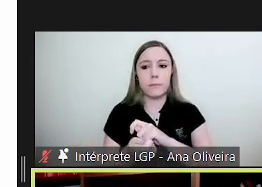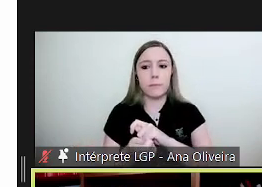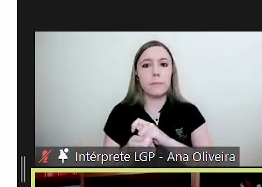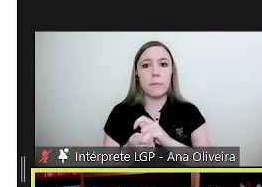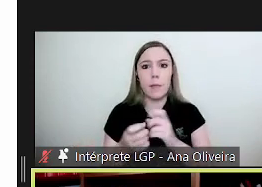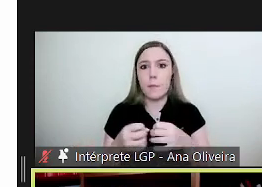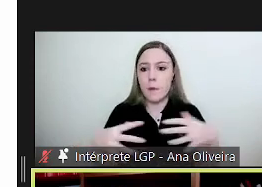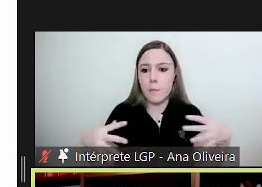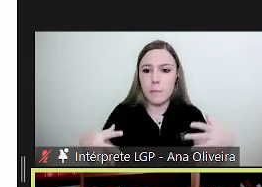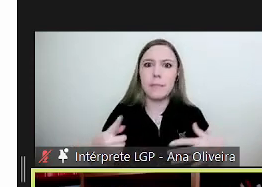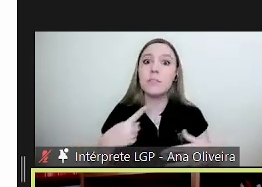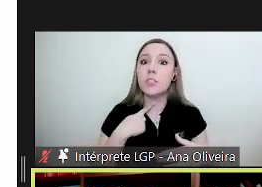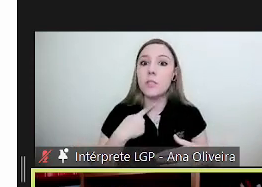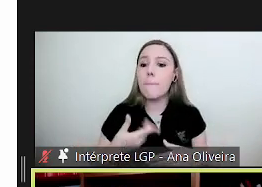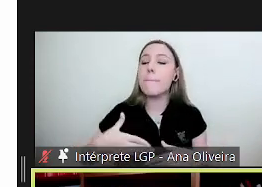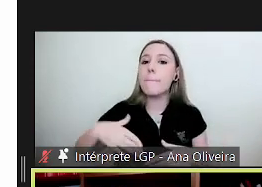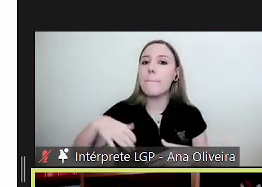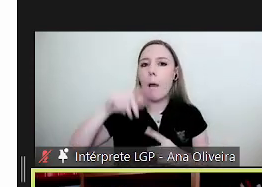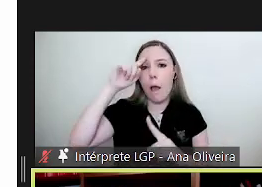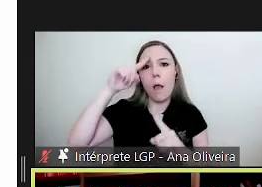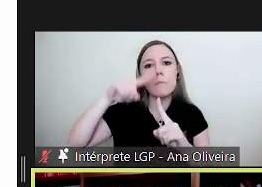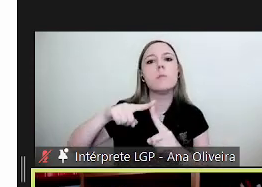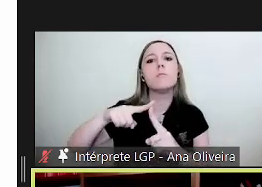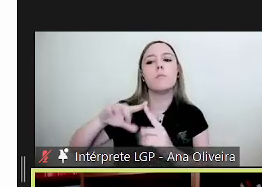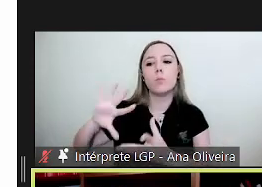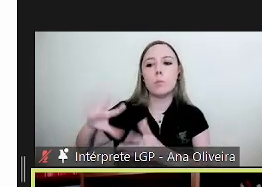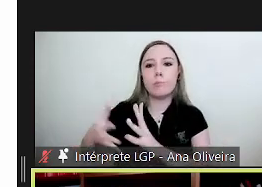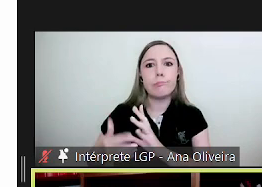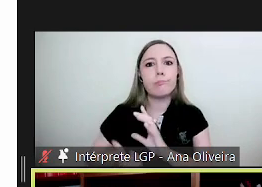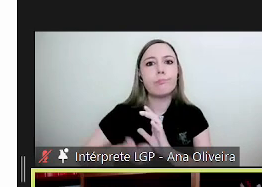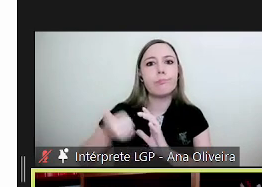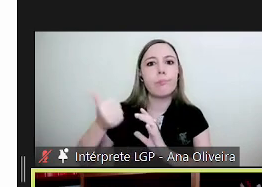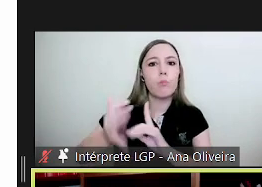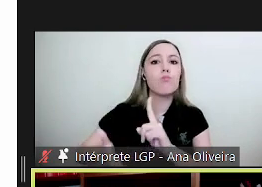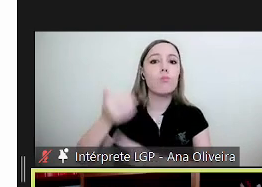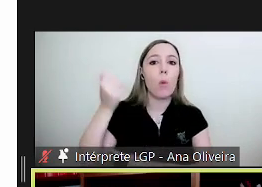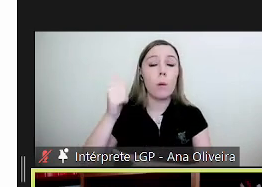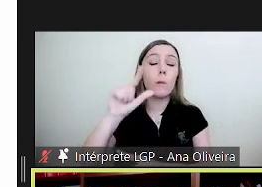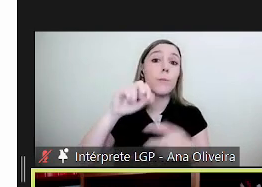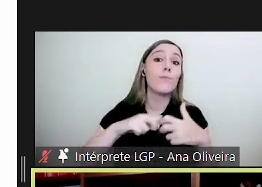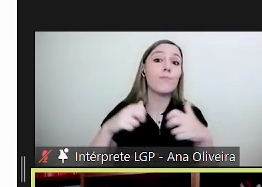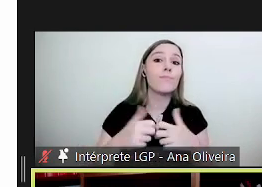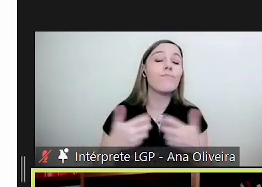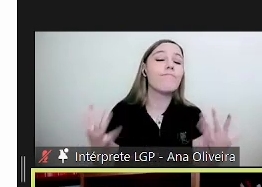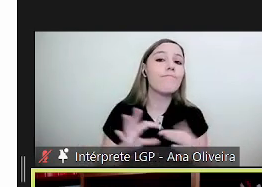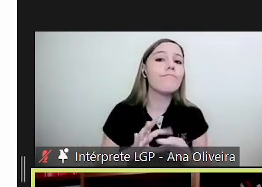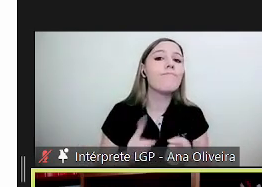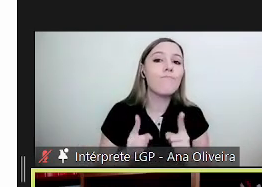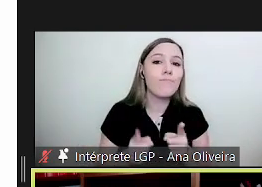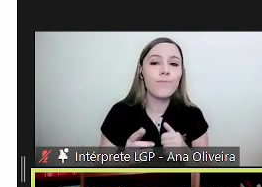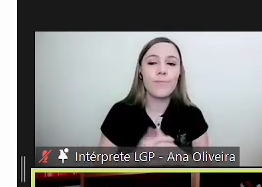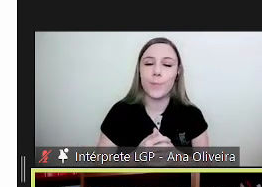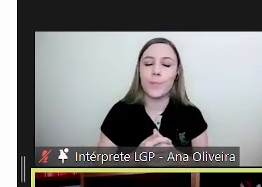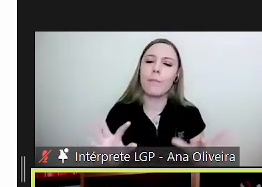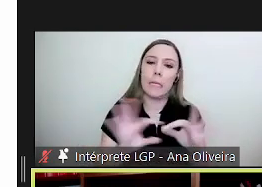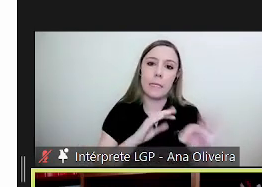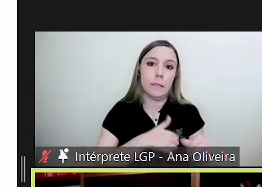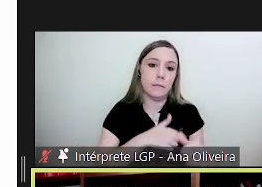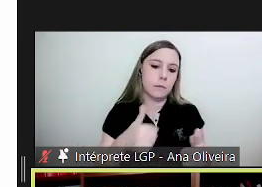mais digital para alcançar as metas de sustentabilidade, e um problema tem a ver claramente com uma cidade